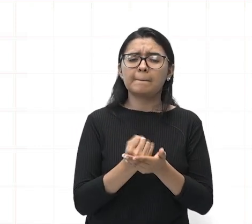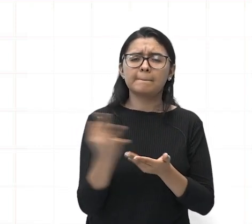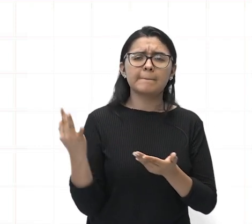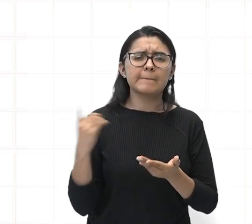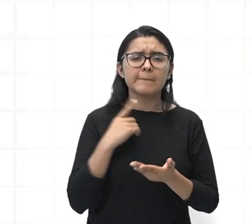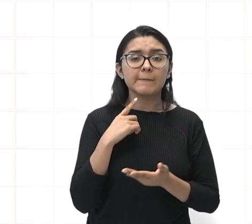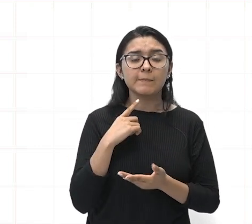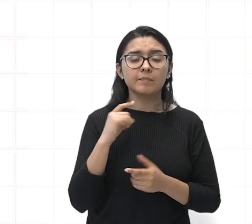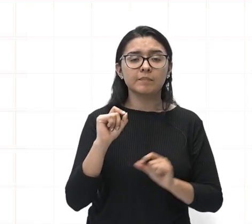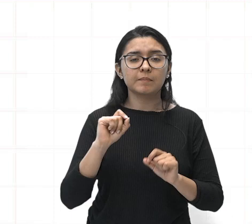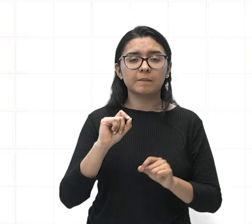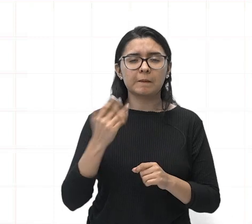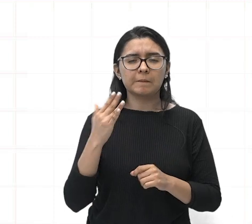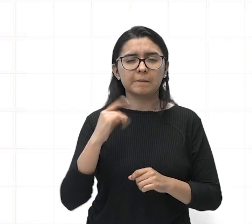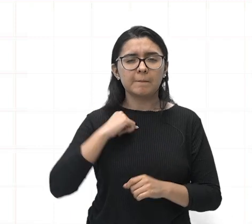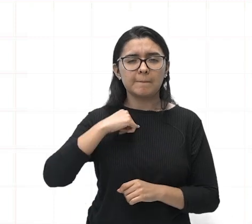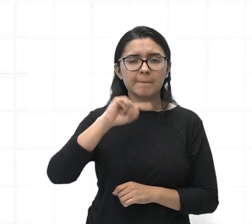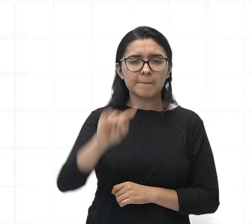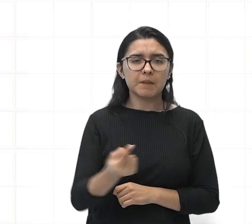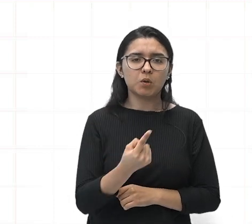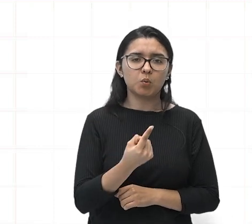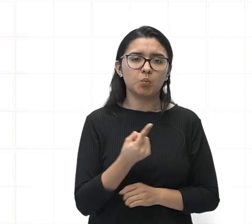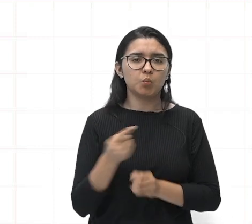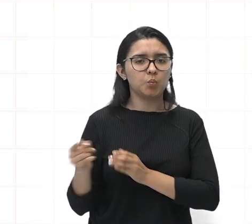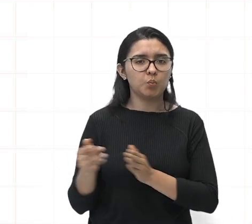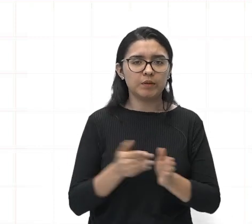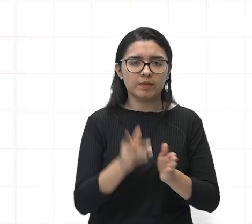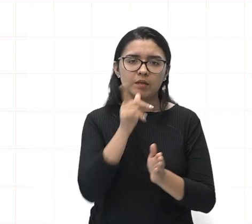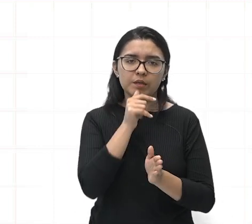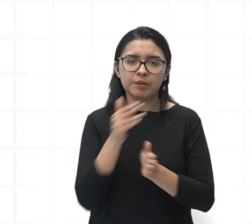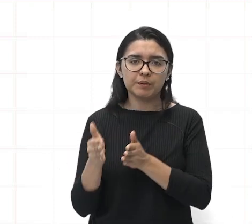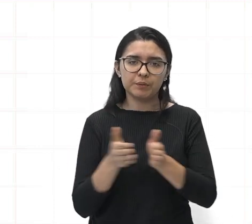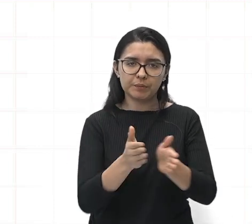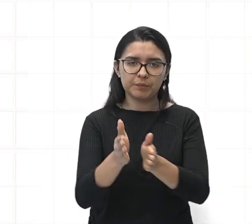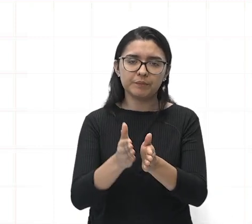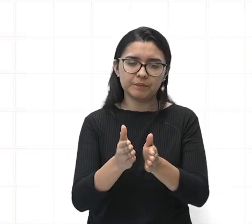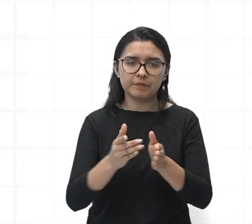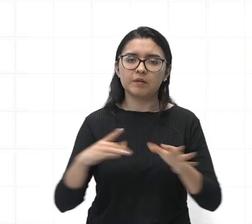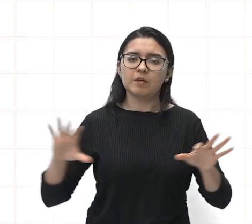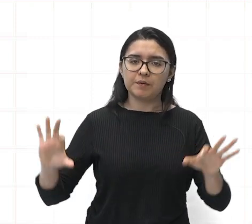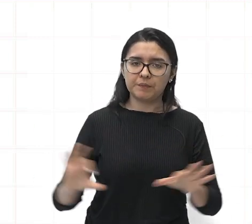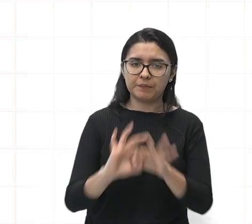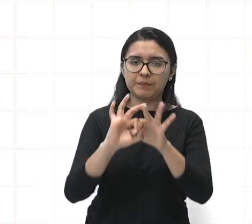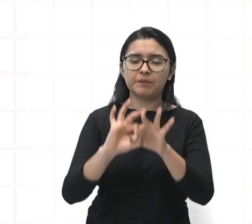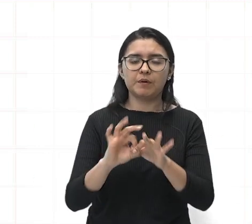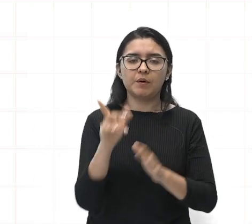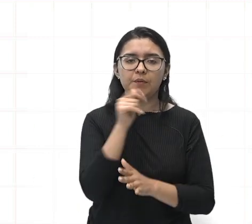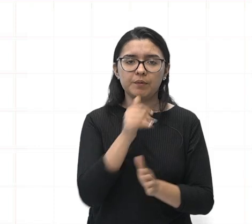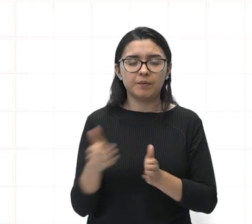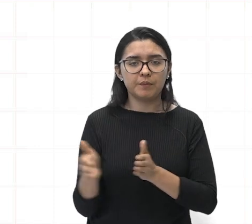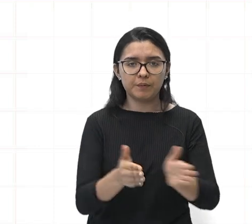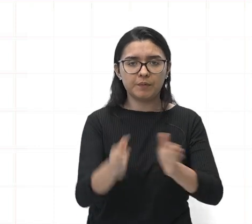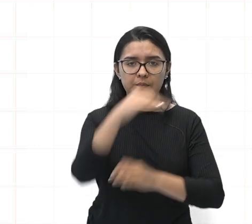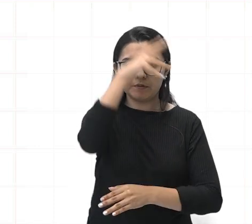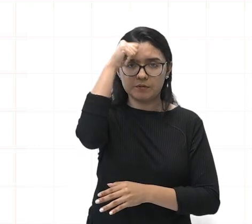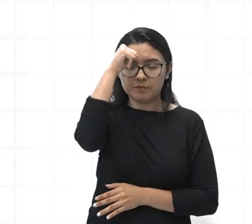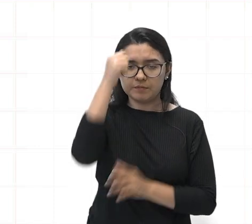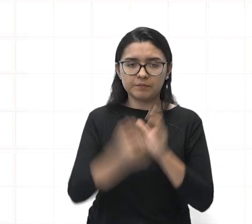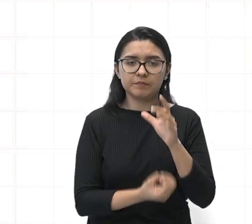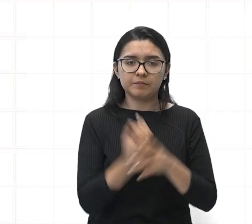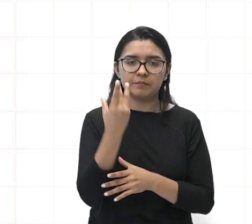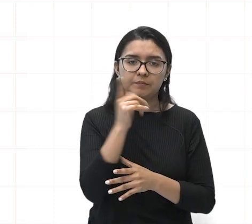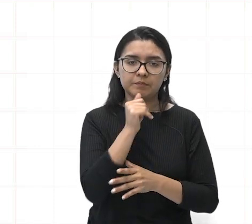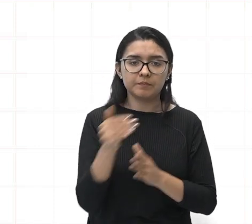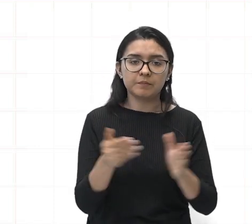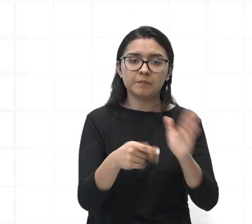de cerca de 1000 afluentes aí, que se juntam ao Rio Amazonas para formar a